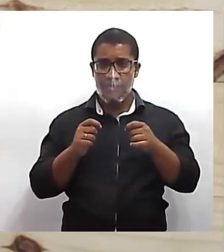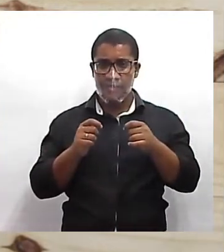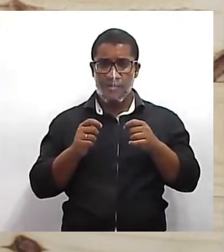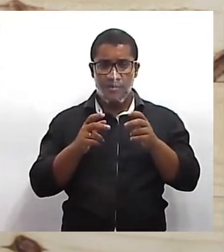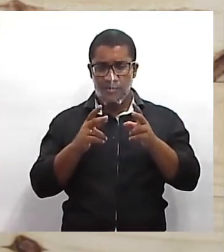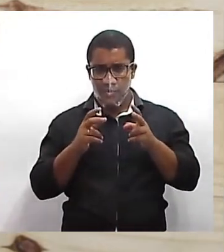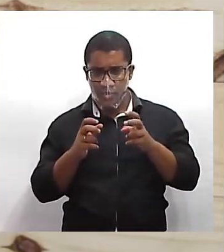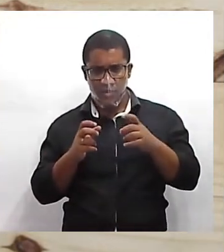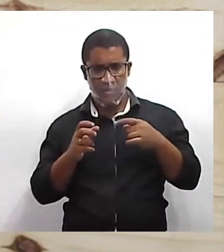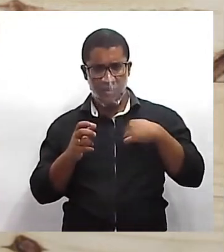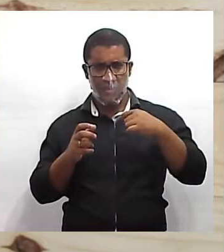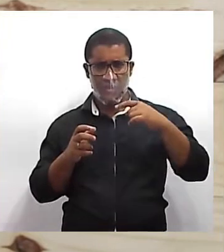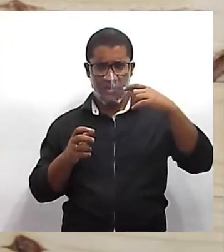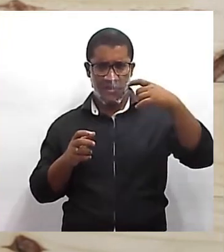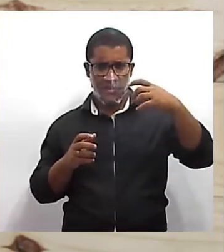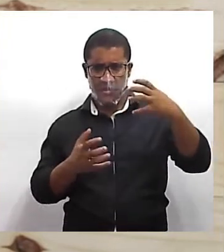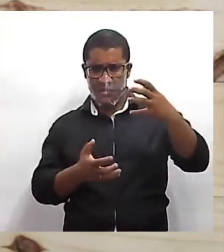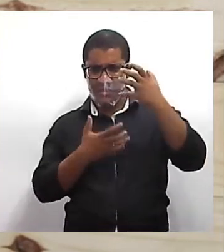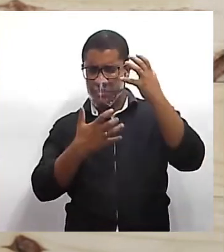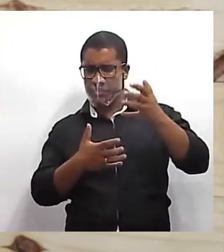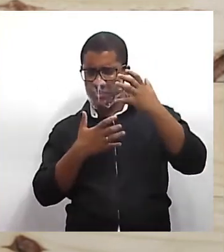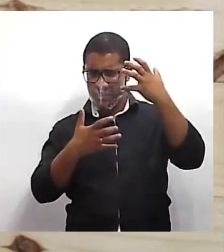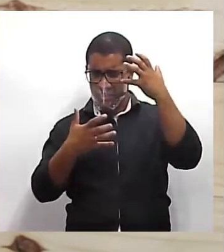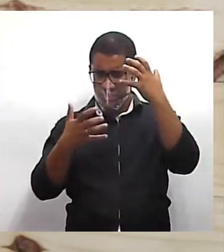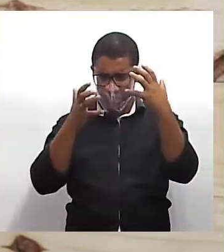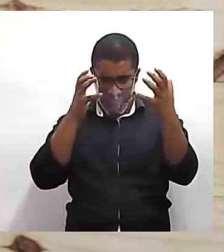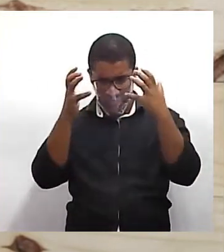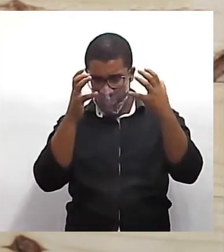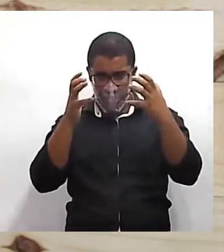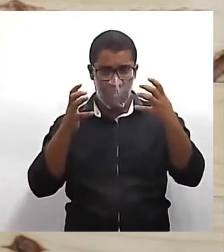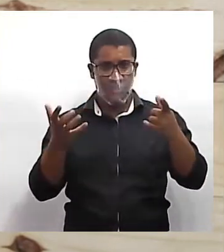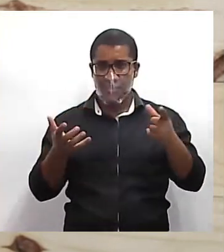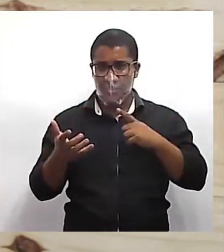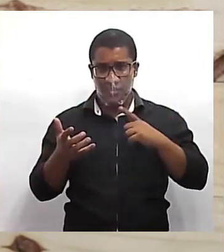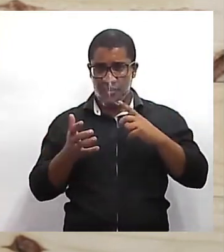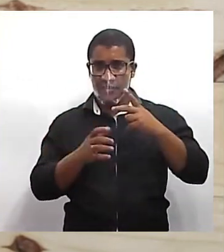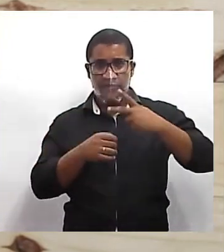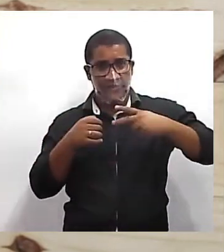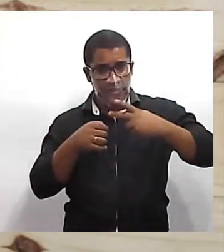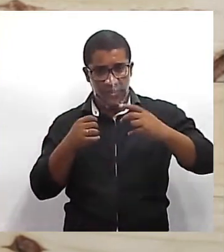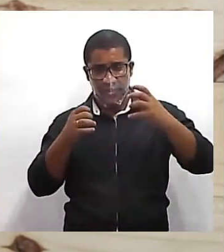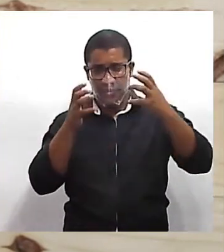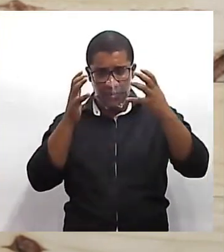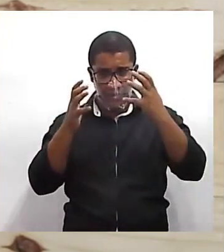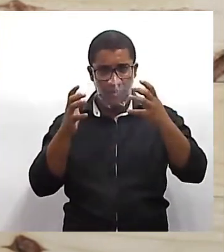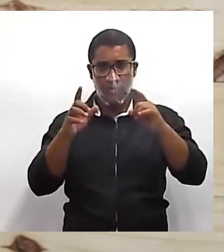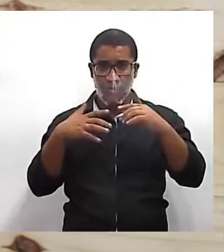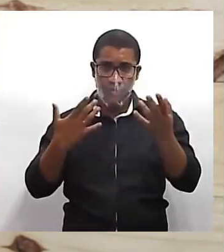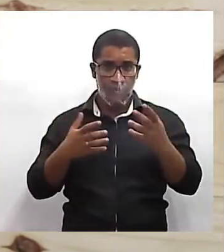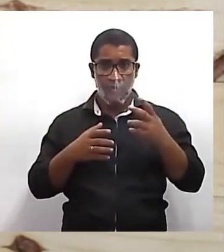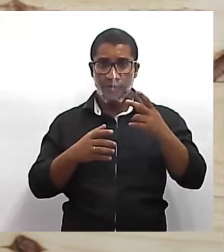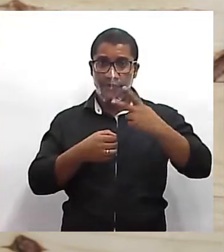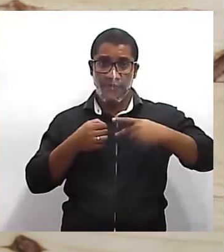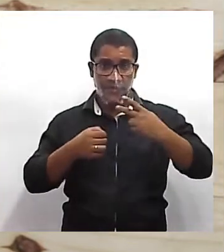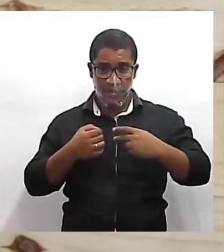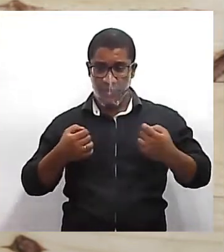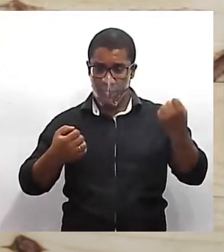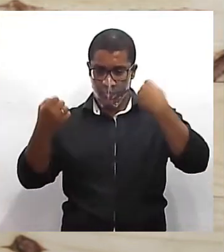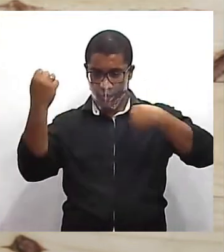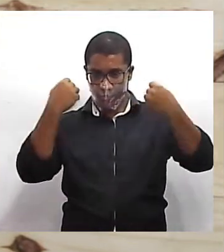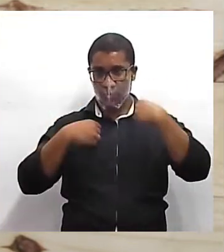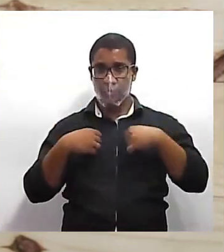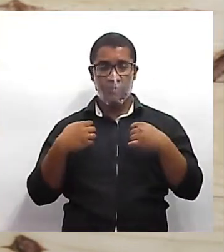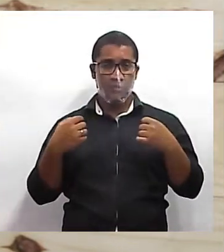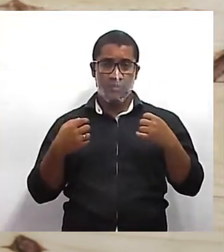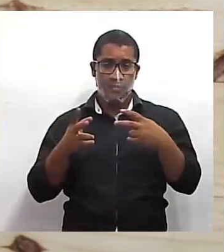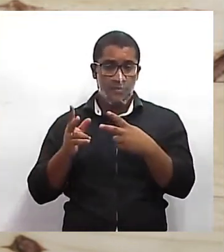vítima de violência psicológica? Como uma mulher pode, vítima de violência física, procurar os caminhos para que ela possa se